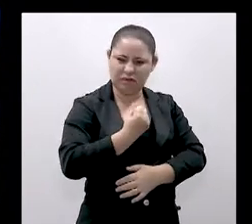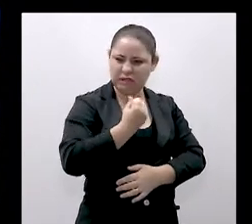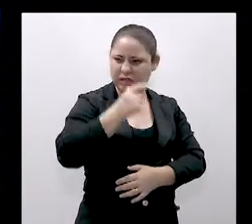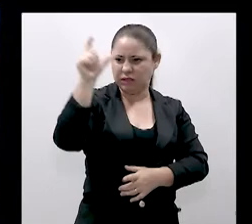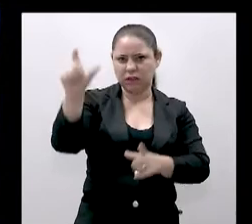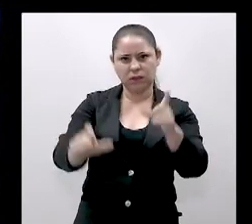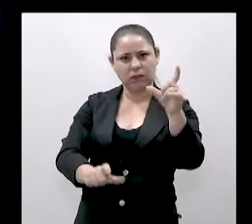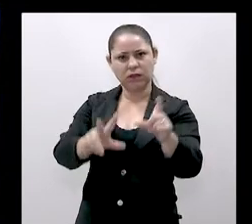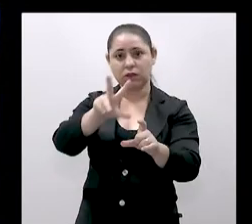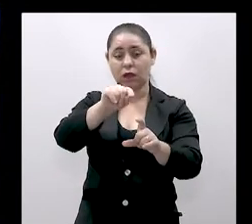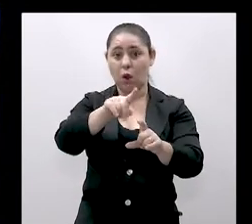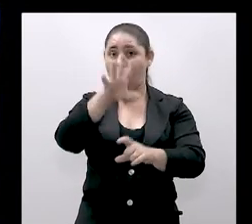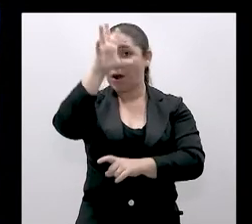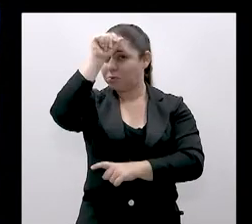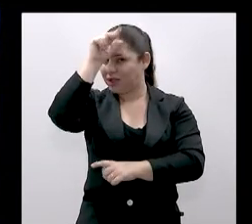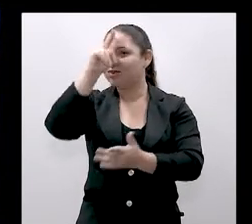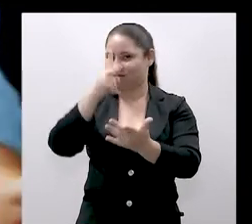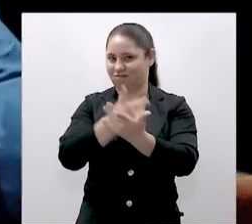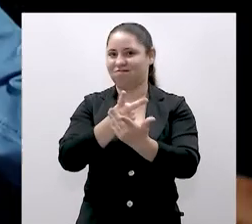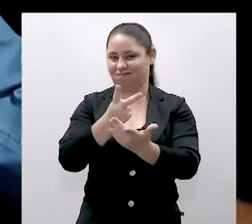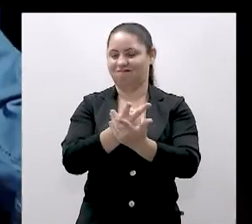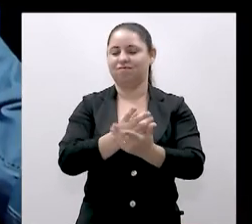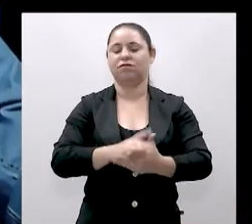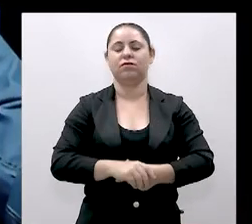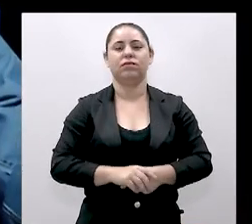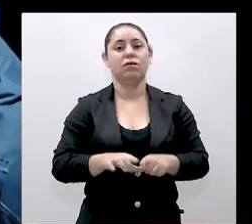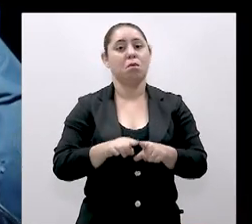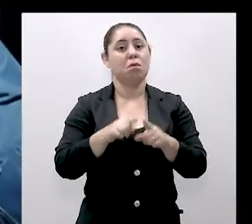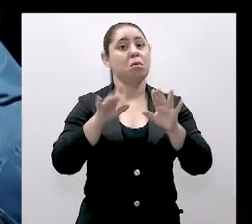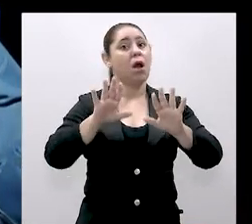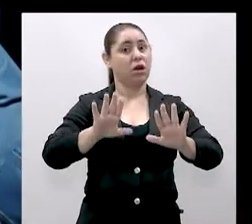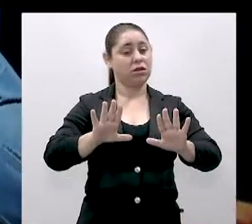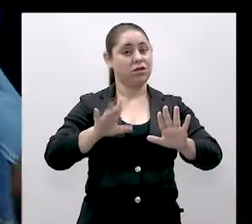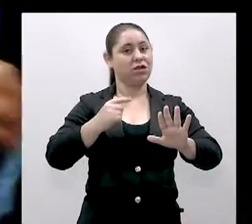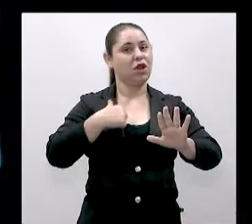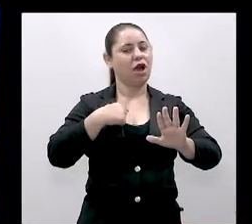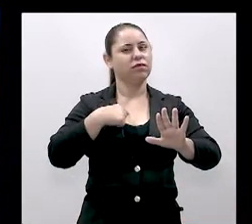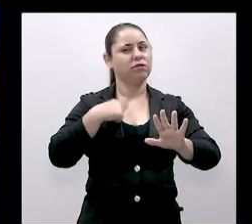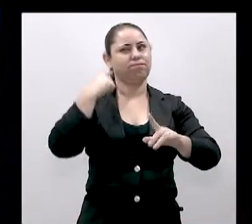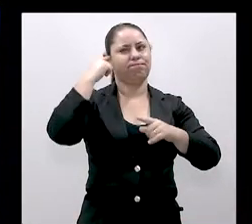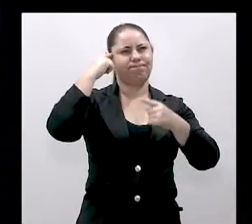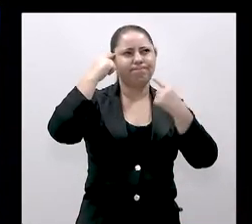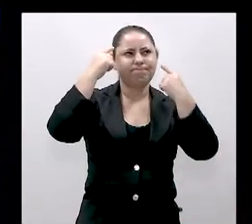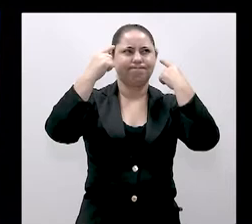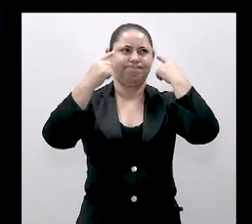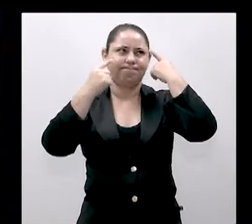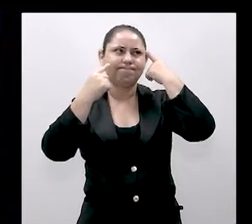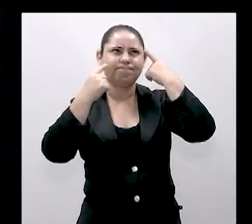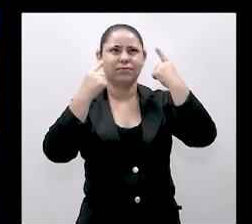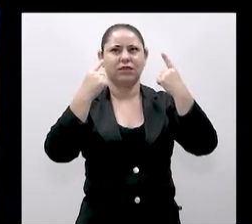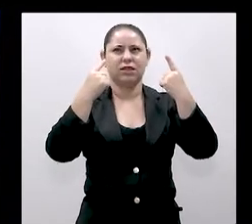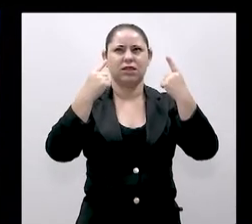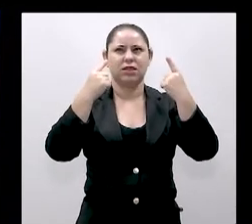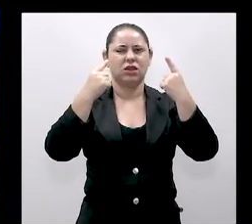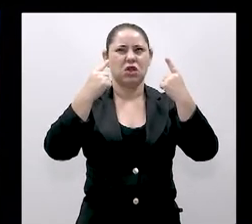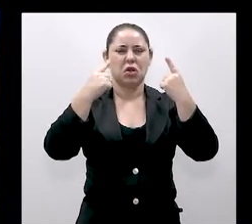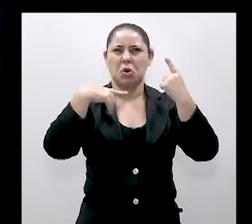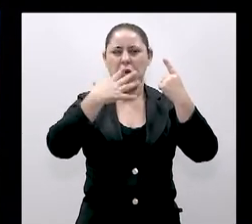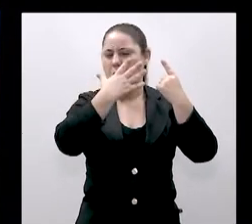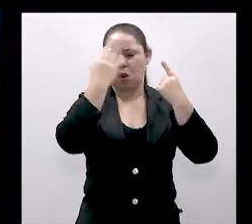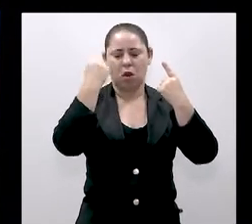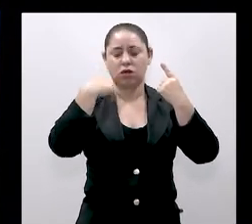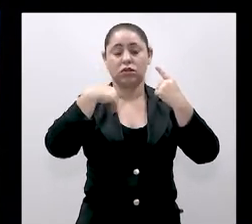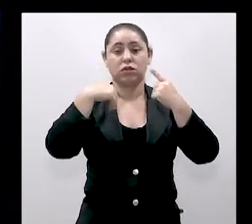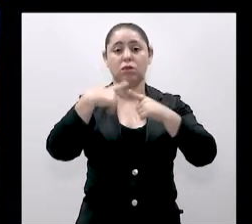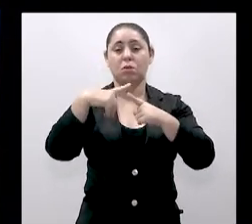tive ódio e teve ranço eu eu aprendo com os erros mas não fico remoendo sabe por quê que se faz